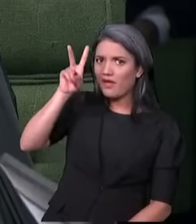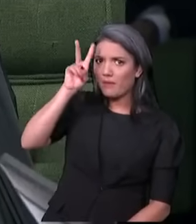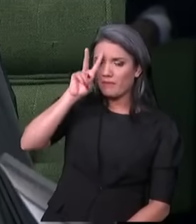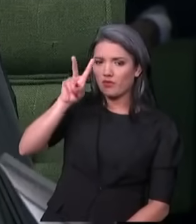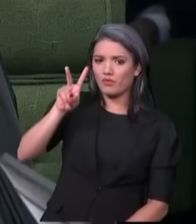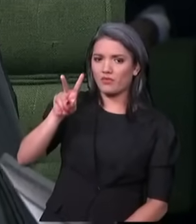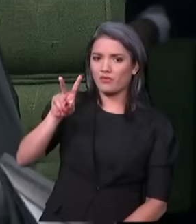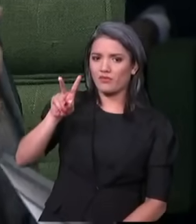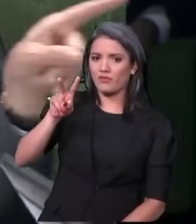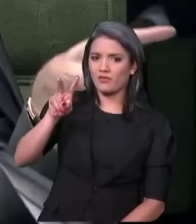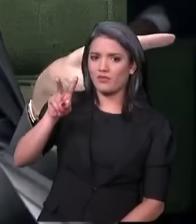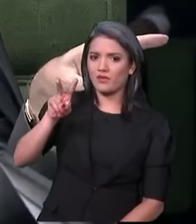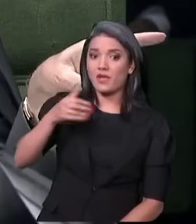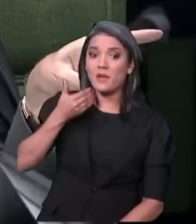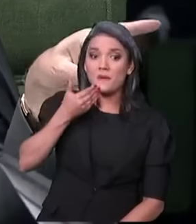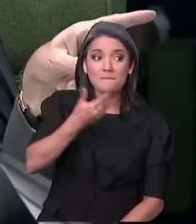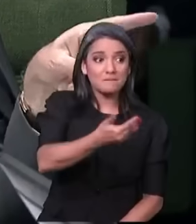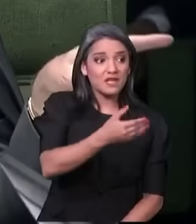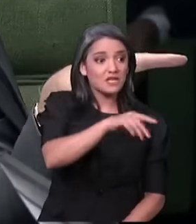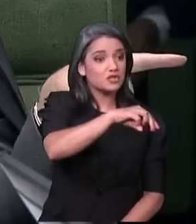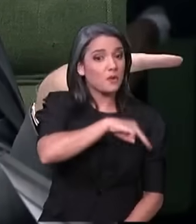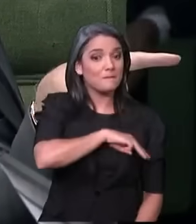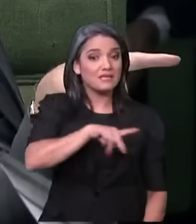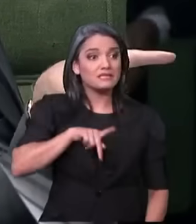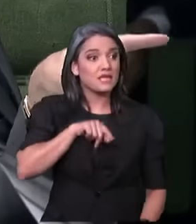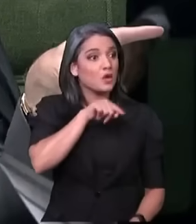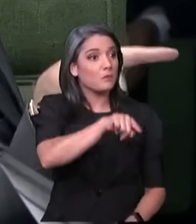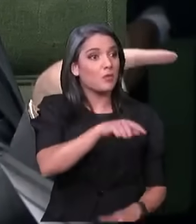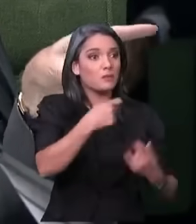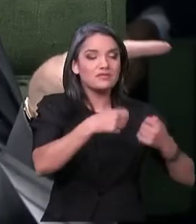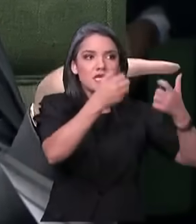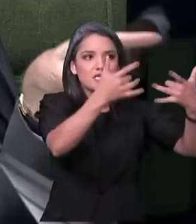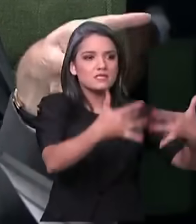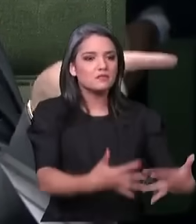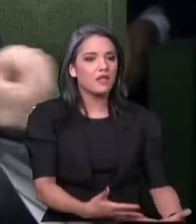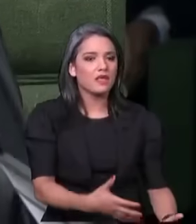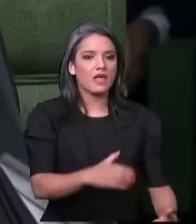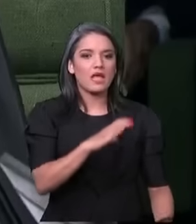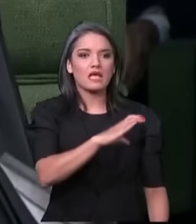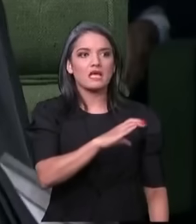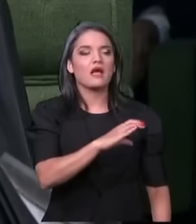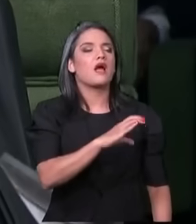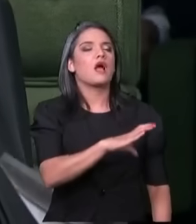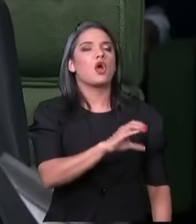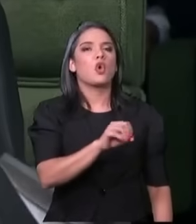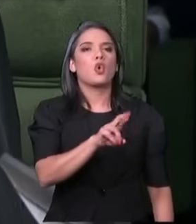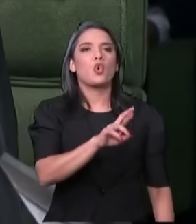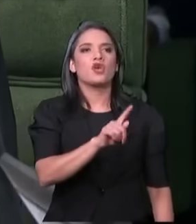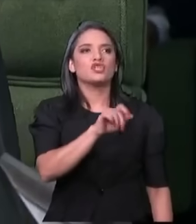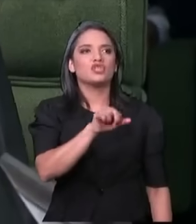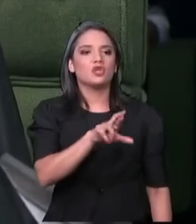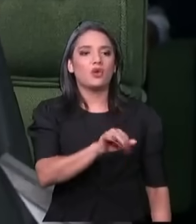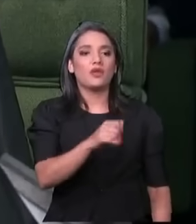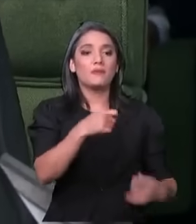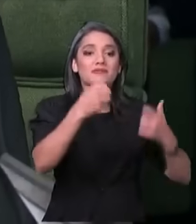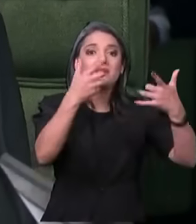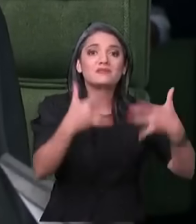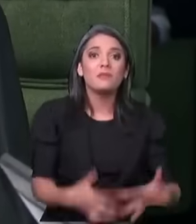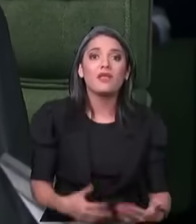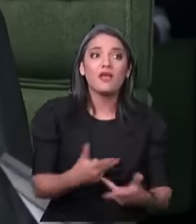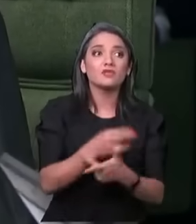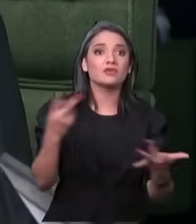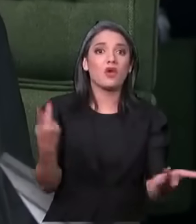turma para que o ministério público esclarecesse a corregedoria do Ministério Público esclarecesse esses fatos as